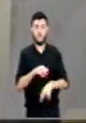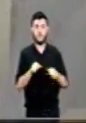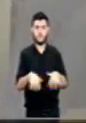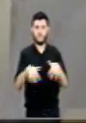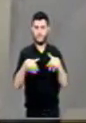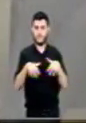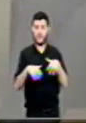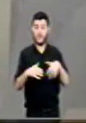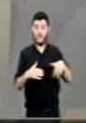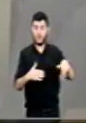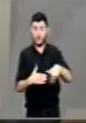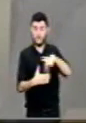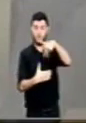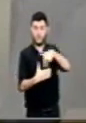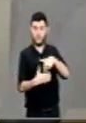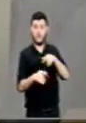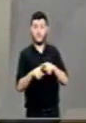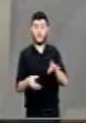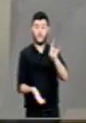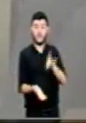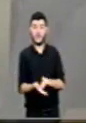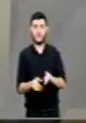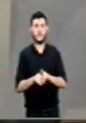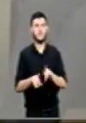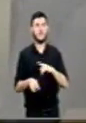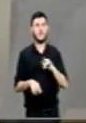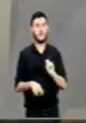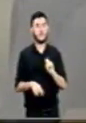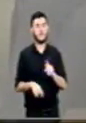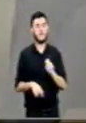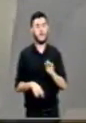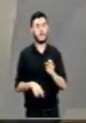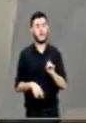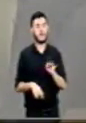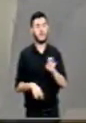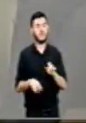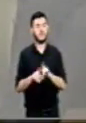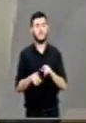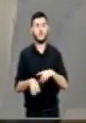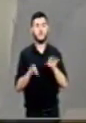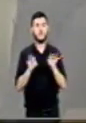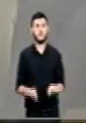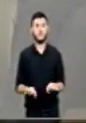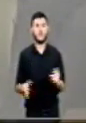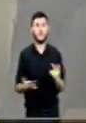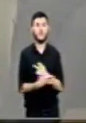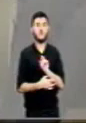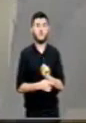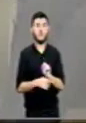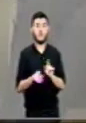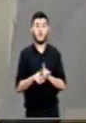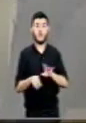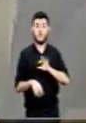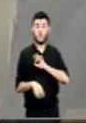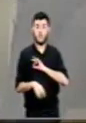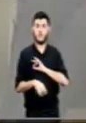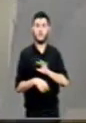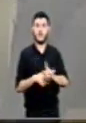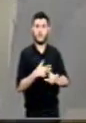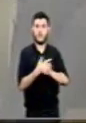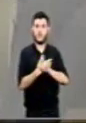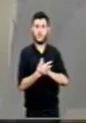resta patente absoluta falta de justa causa para o indiciamento desses policiais legislativos, diante